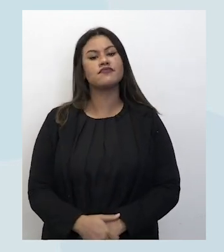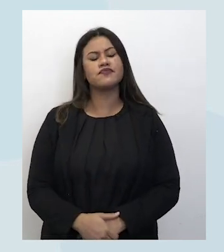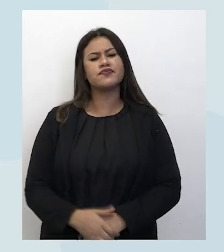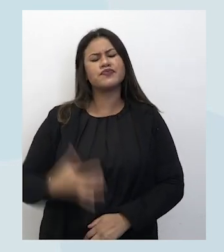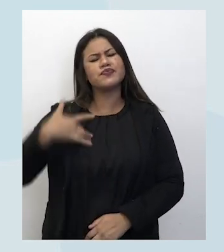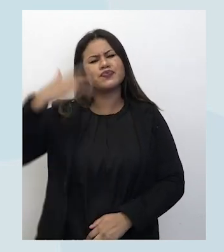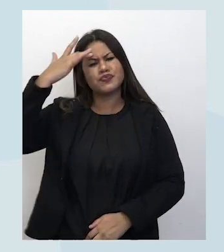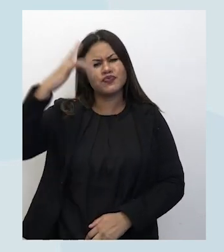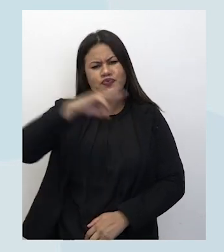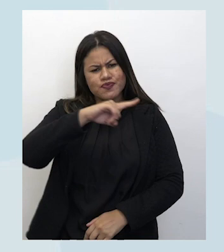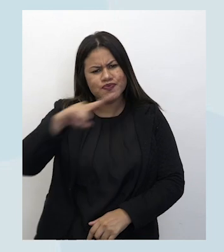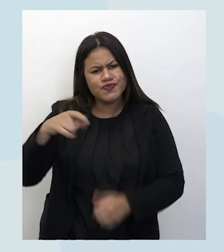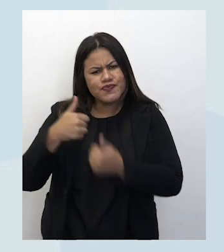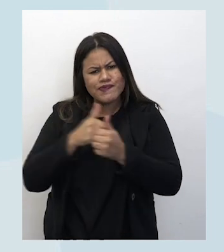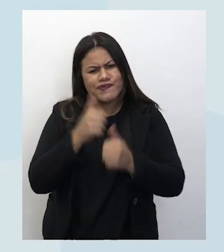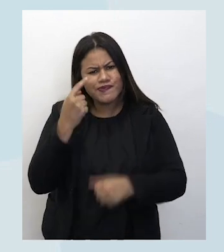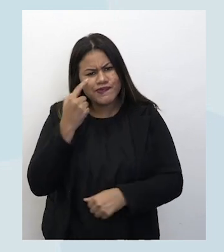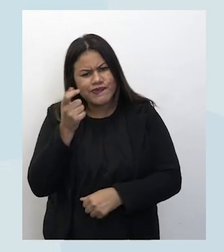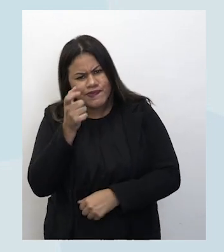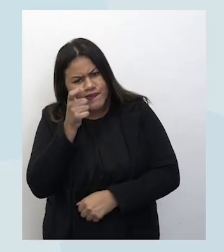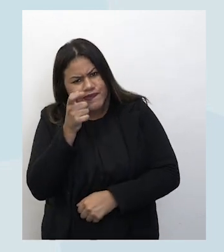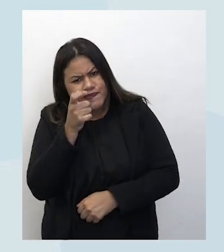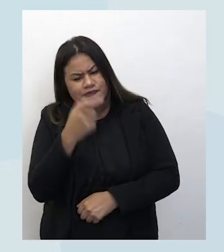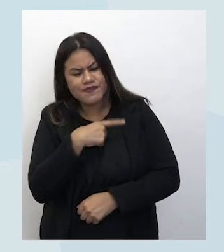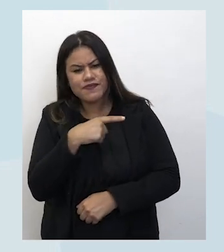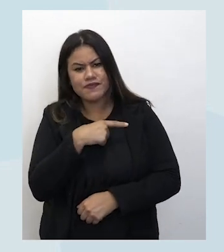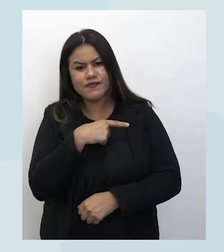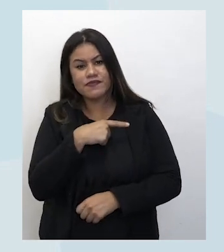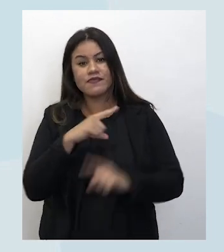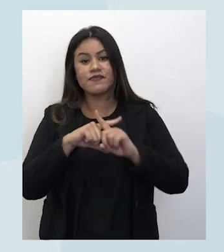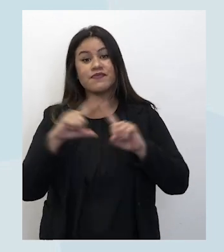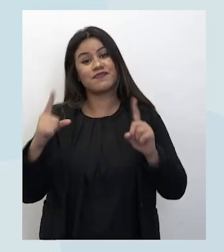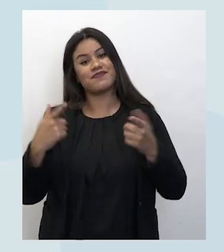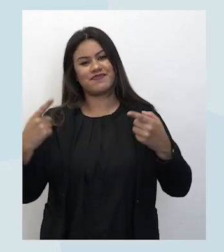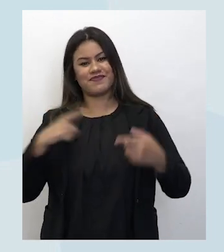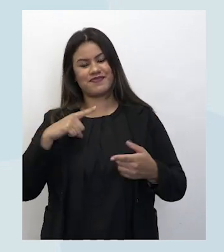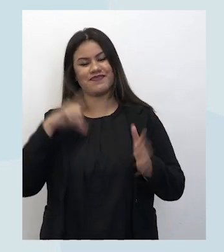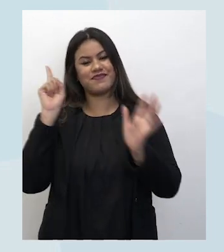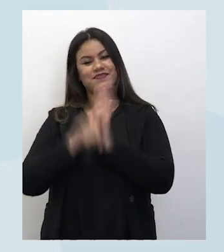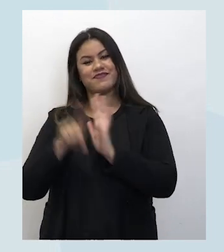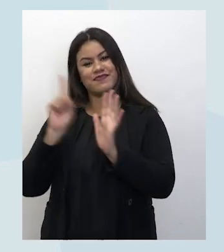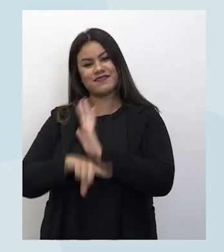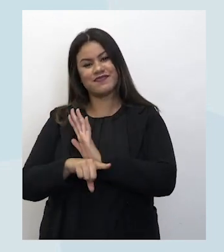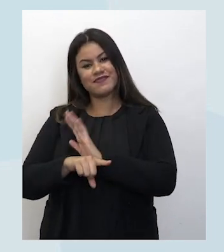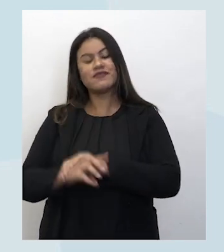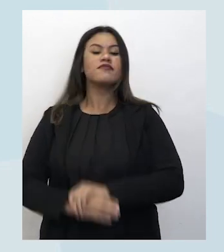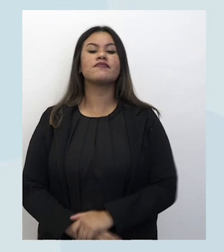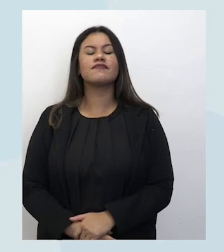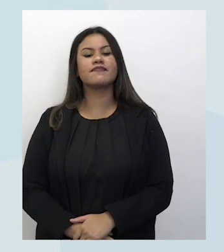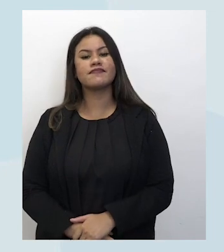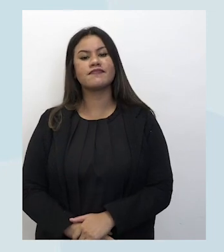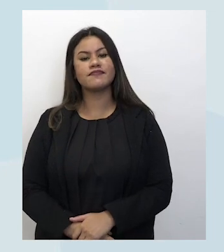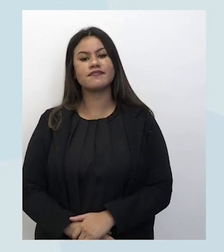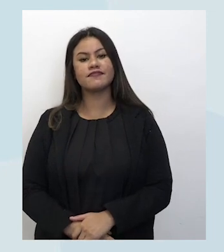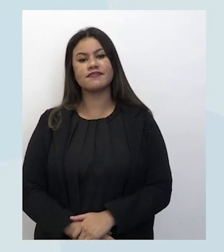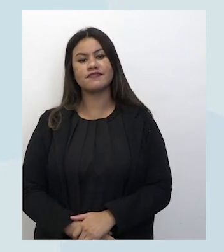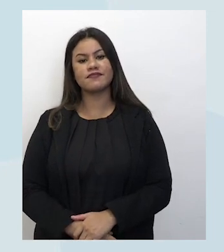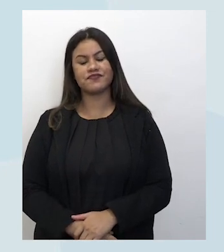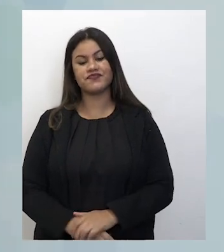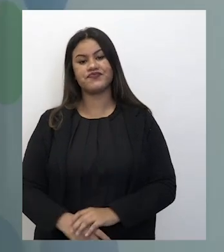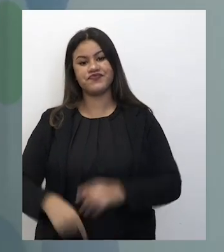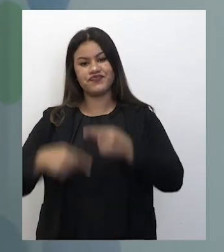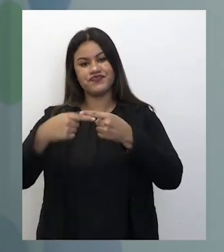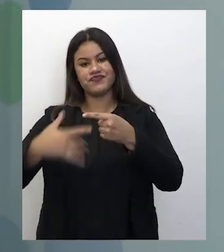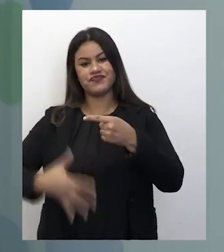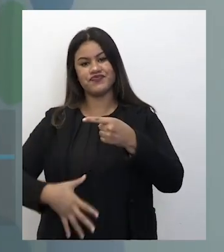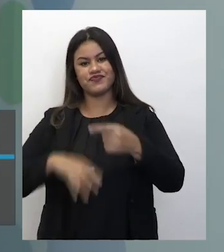todo mundo conseguindo ver aí, porque agora eu vou ter uma perguntinha para você, lá no seu